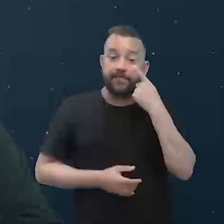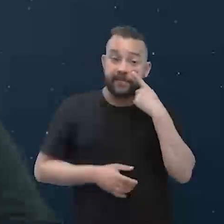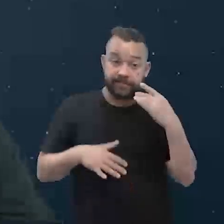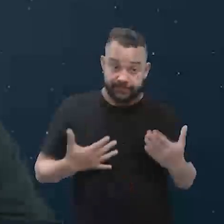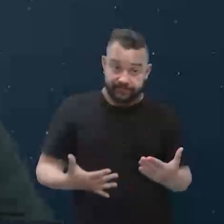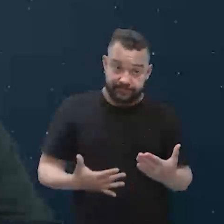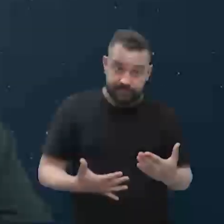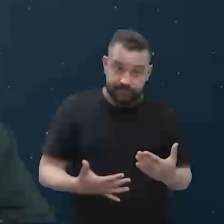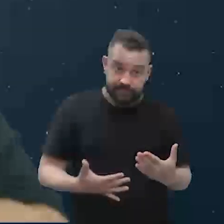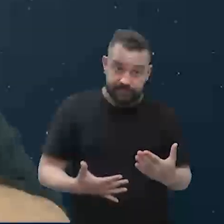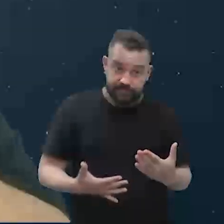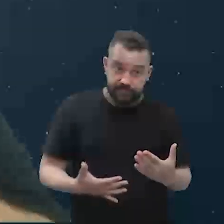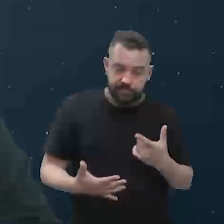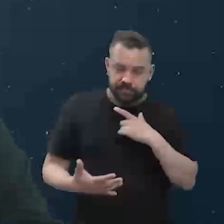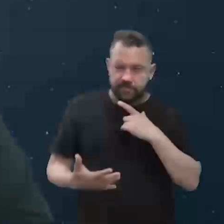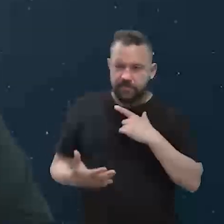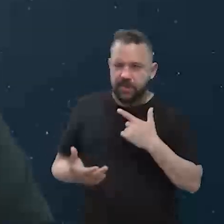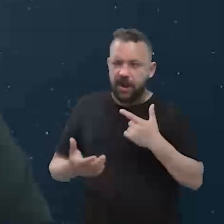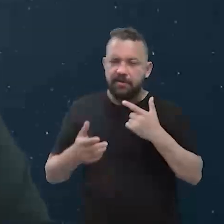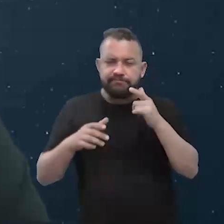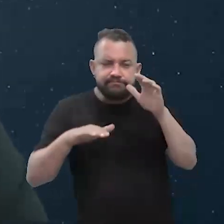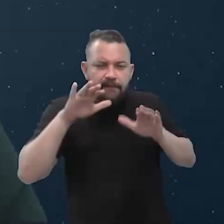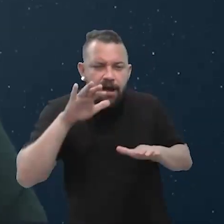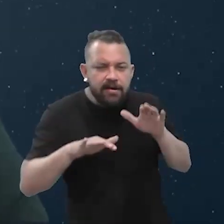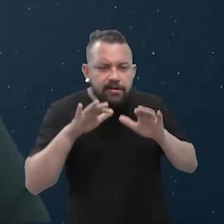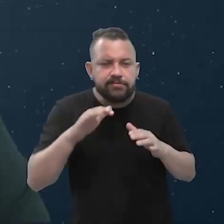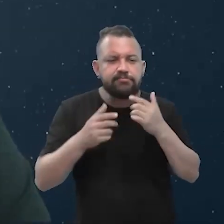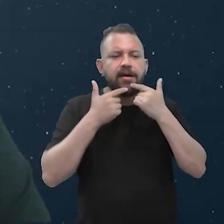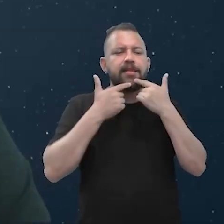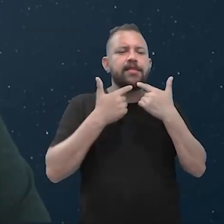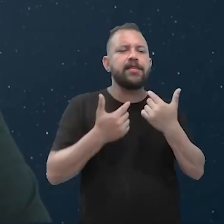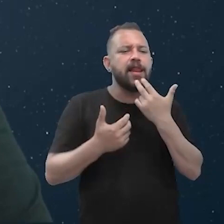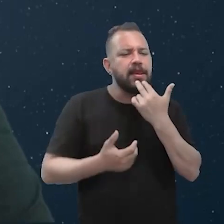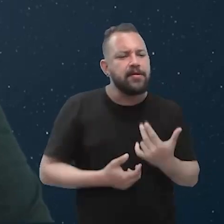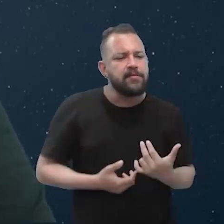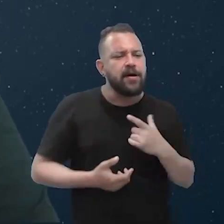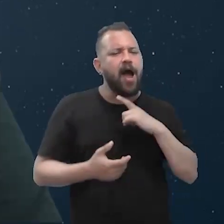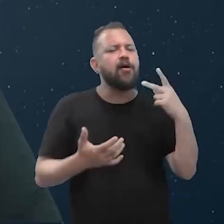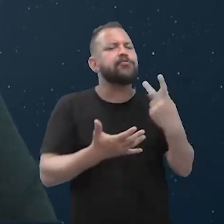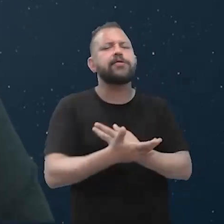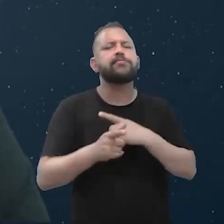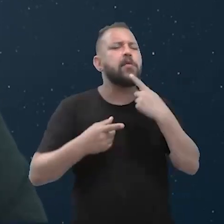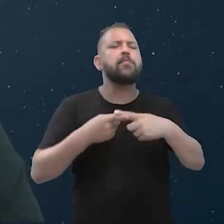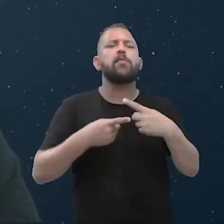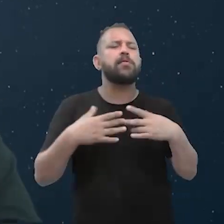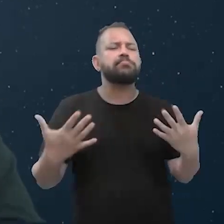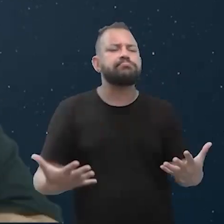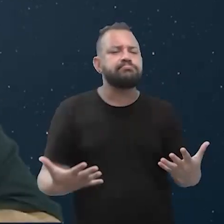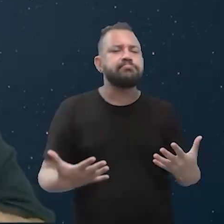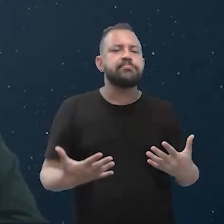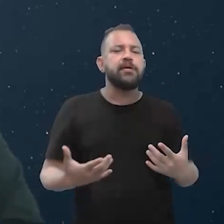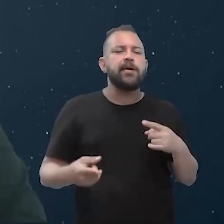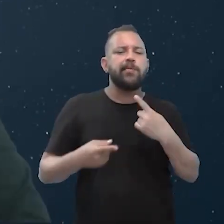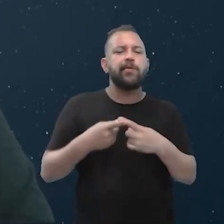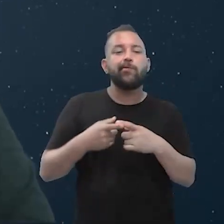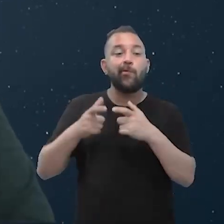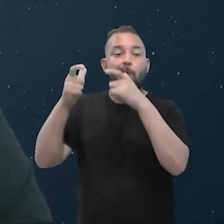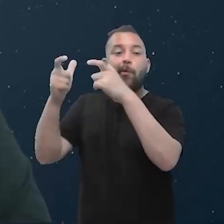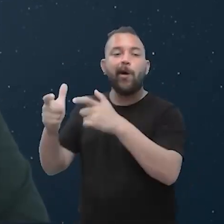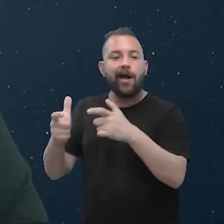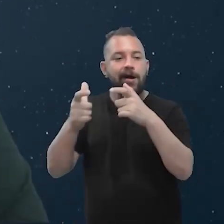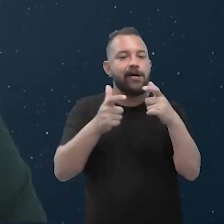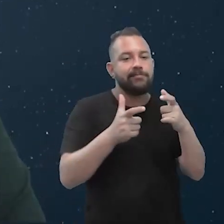Observa. As variações da língua. Isso acontece muitas vezes por questões